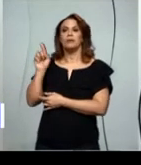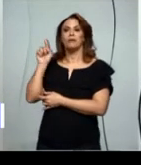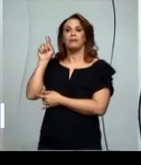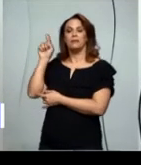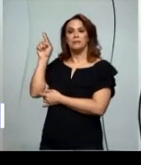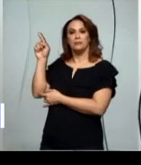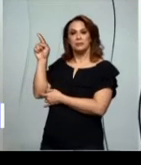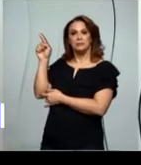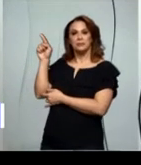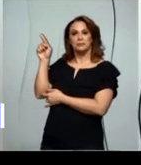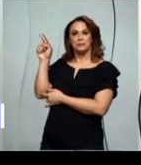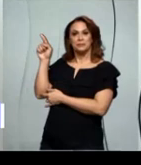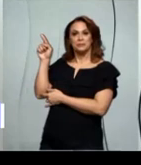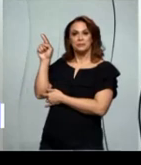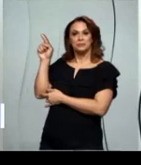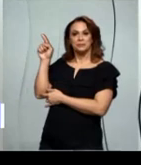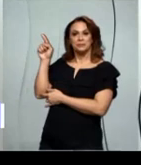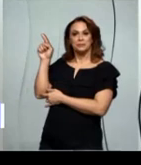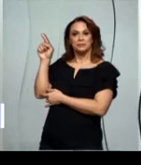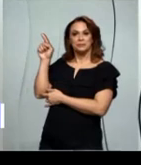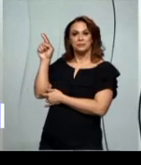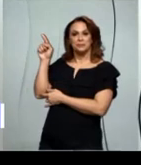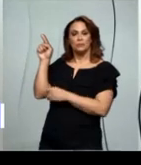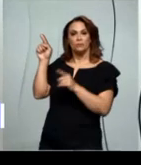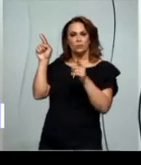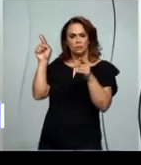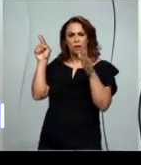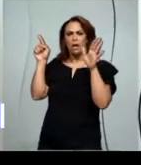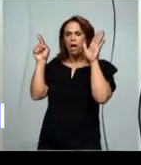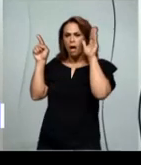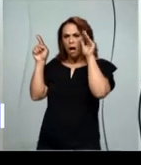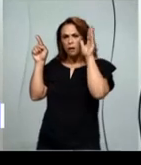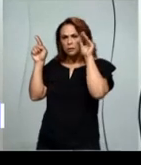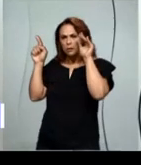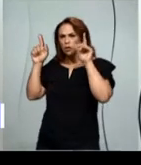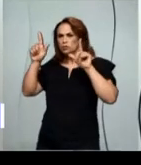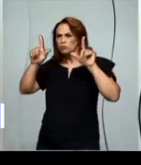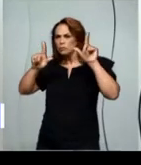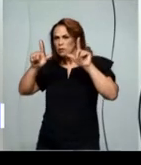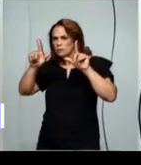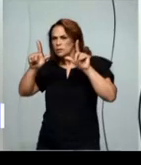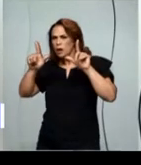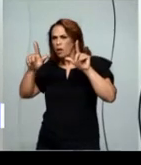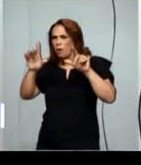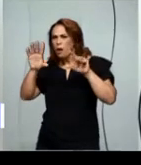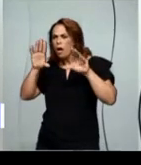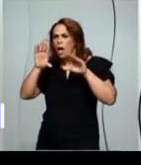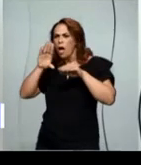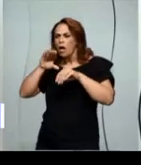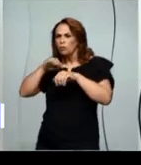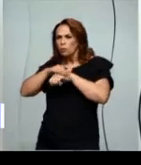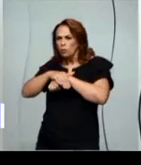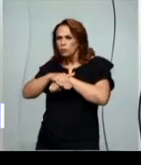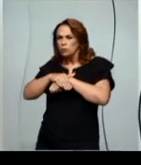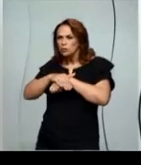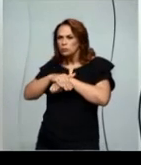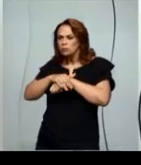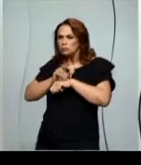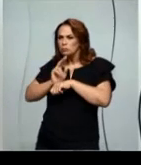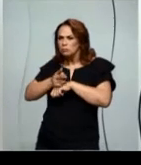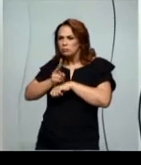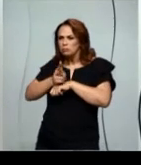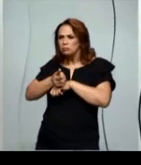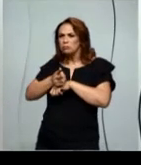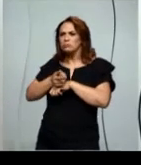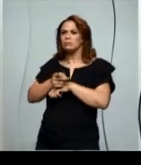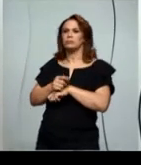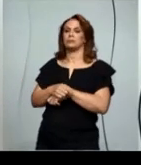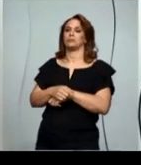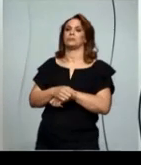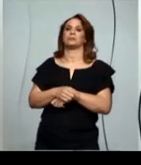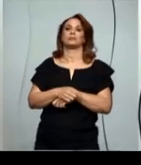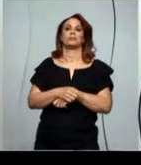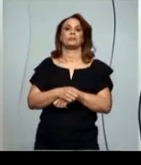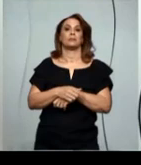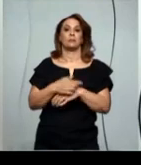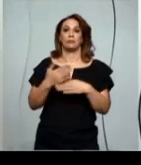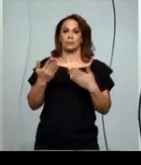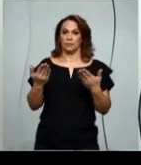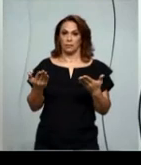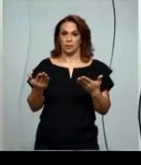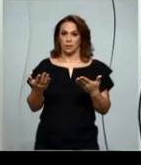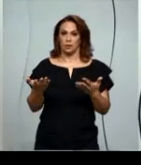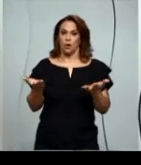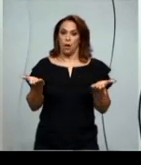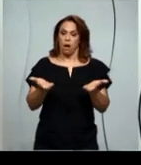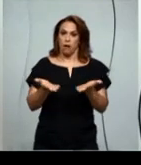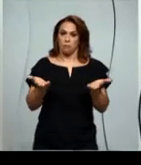Você assiste TV toda noite? Tu assiste TV? E na forma negativa, na forma